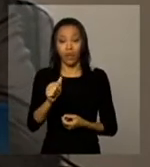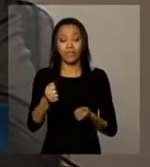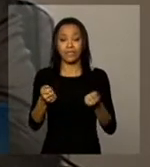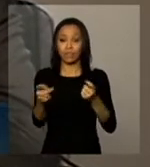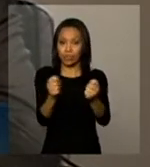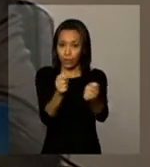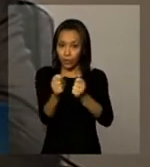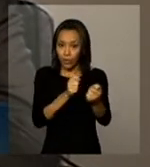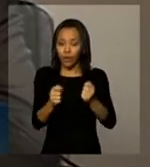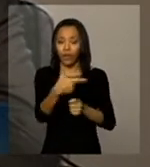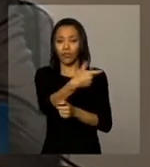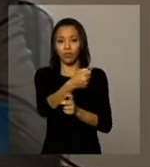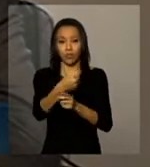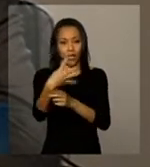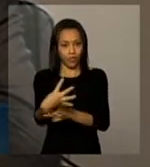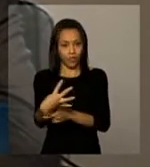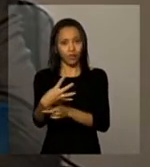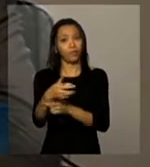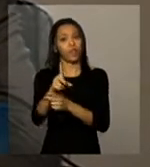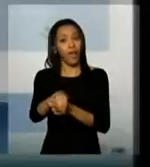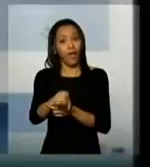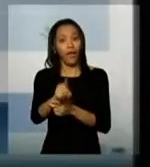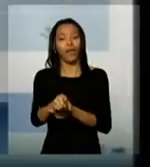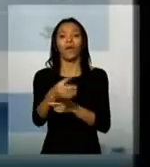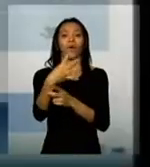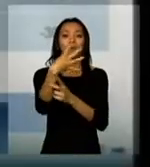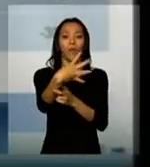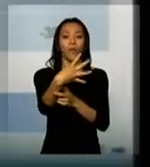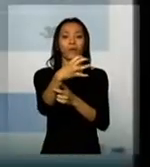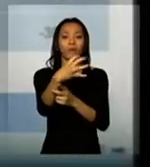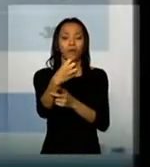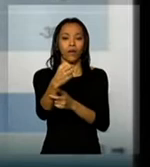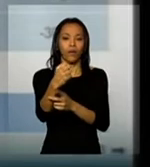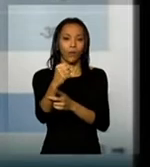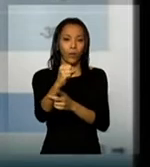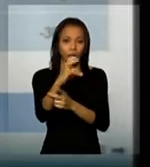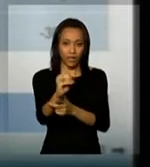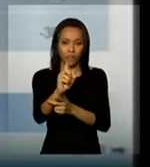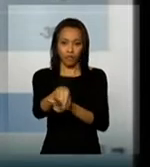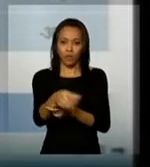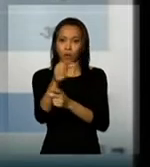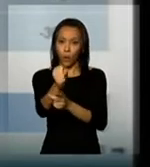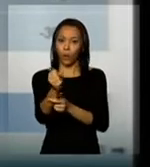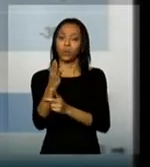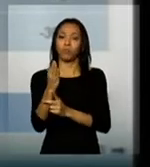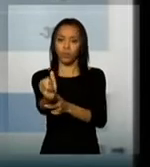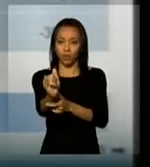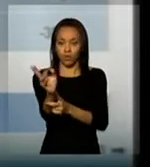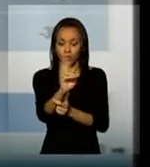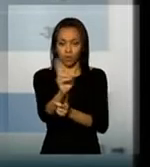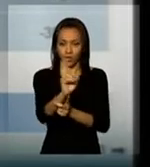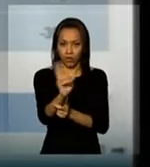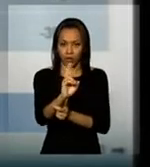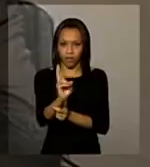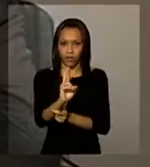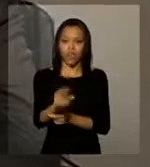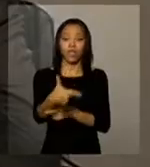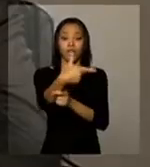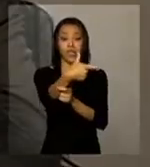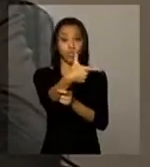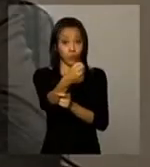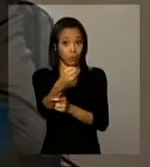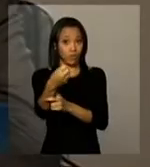em 2014 será uma economia de 80,8 bilhões de reais. Em